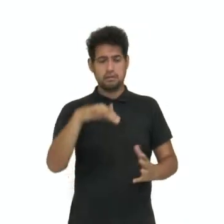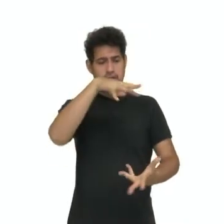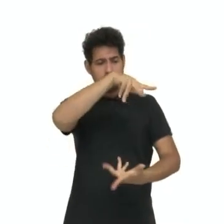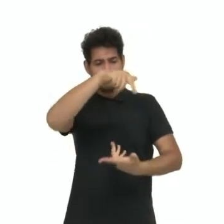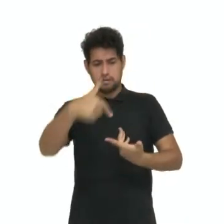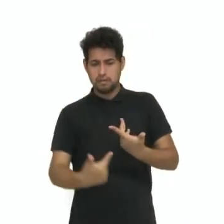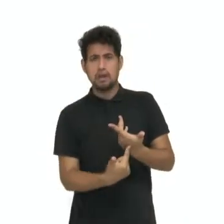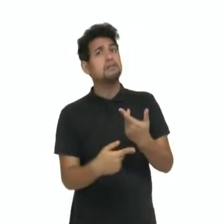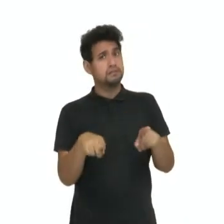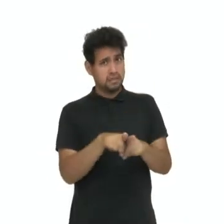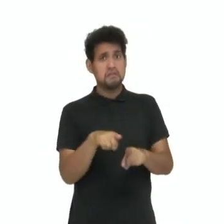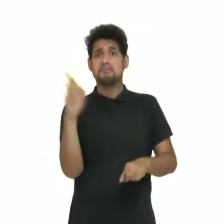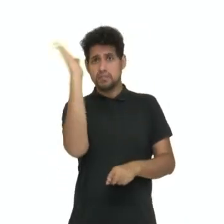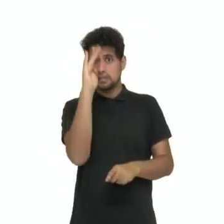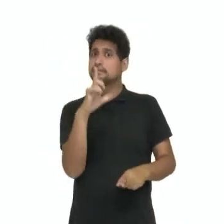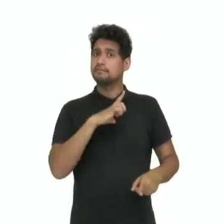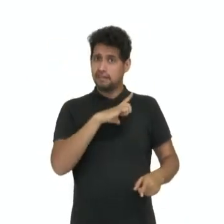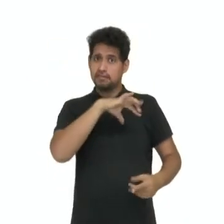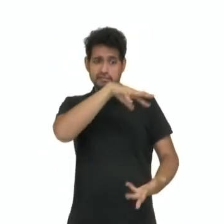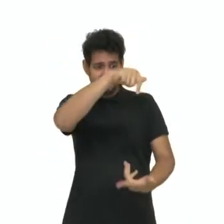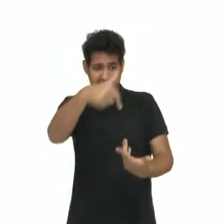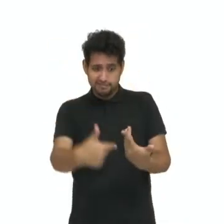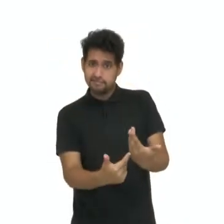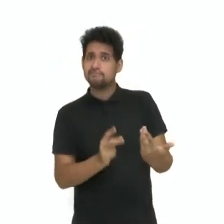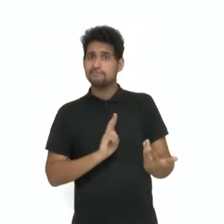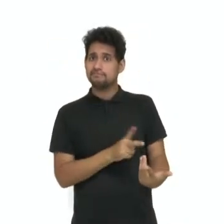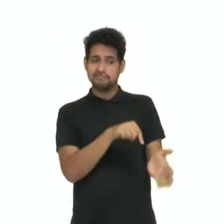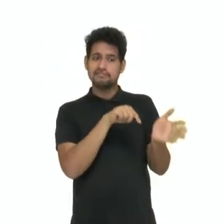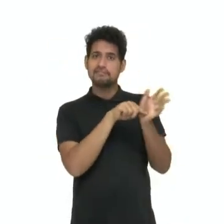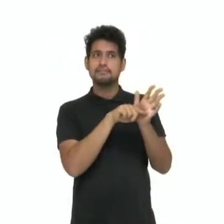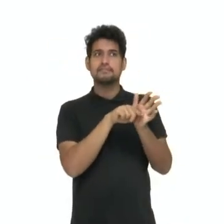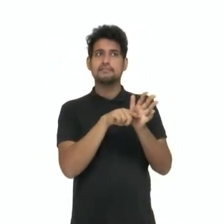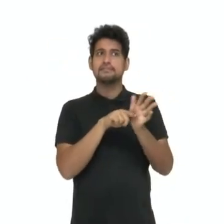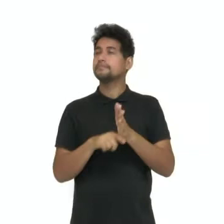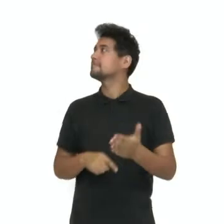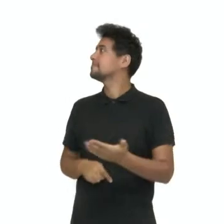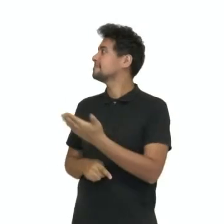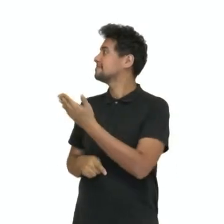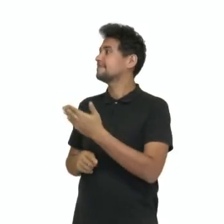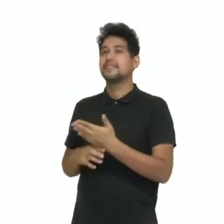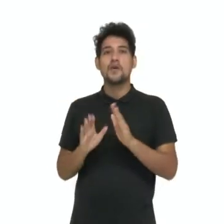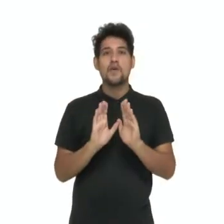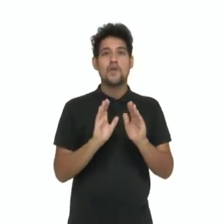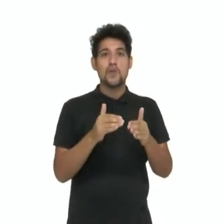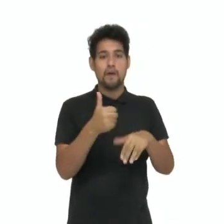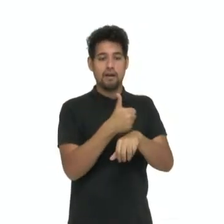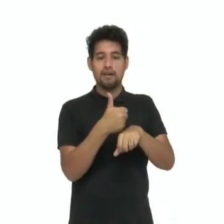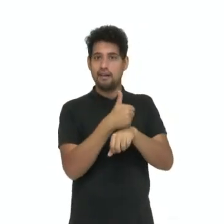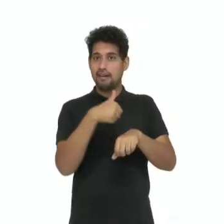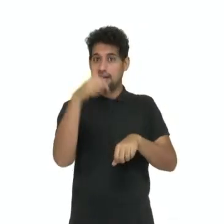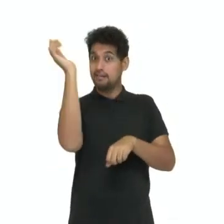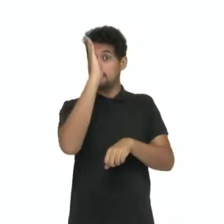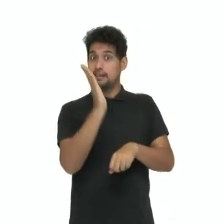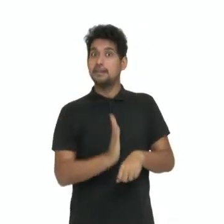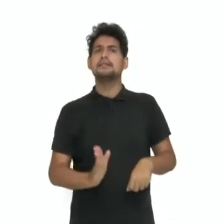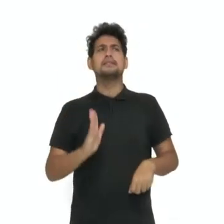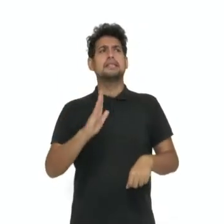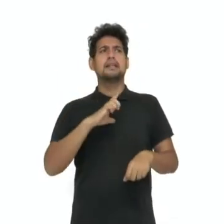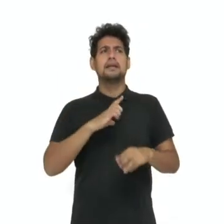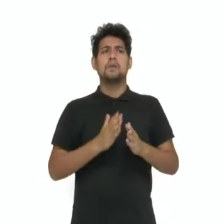atividade científica. Então aqui temos aqui uma expedição brasileira, aqui temos um grupo de cientistas brasileiros, ali atrás um